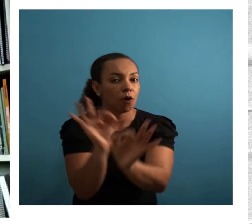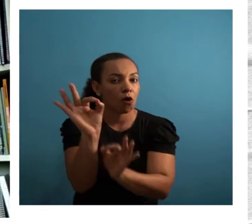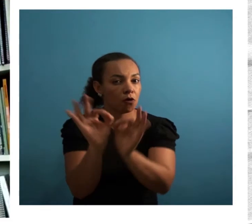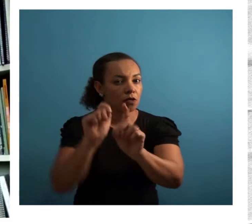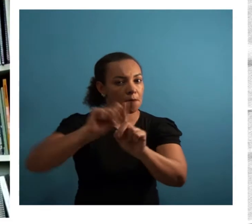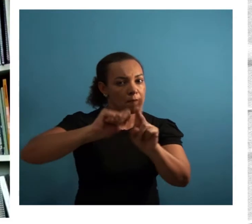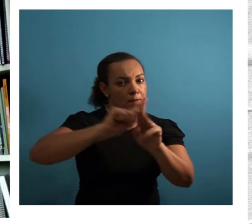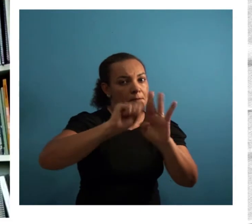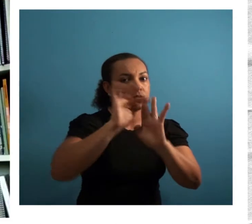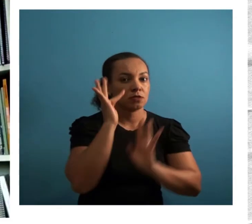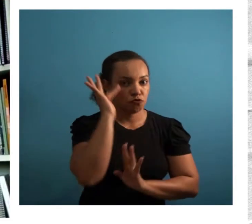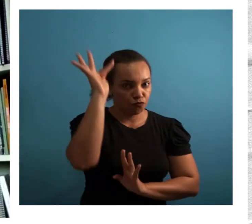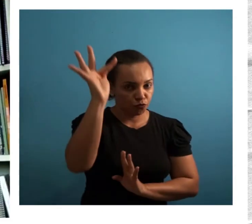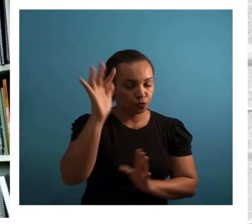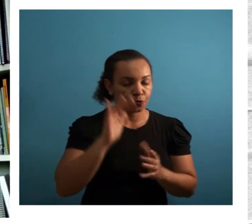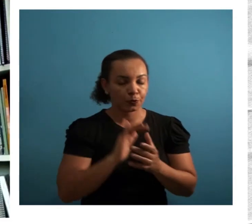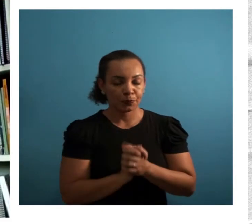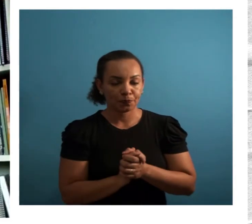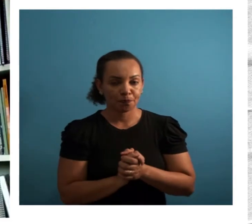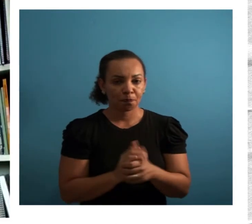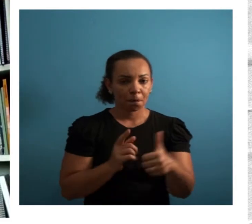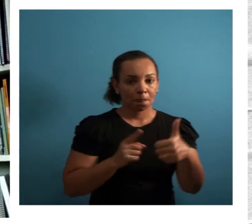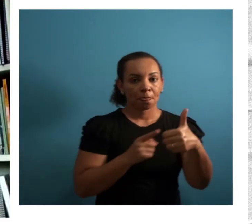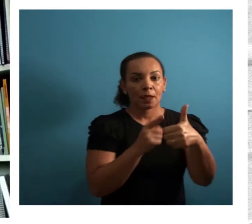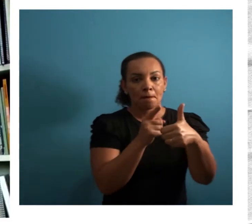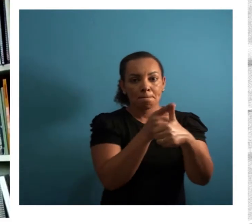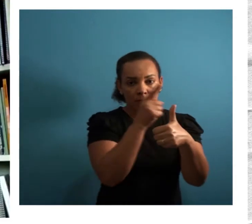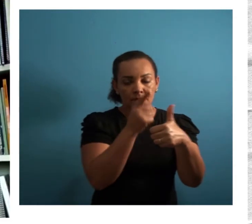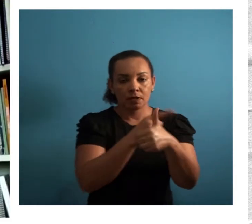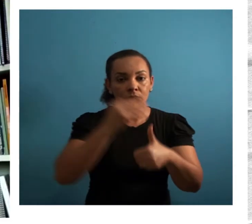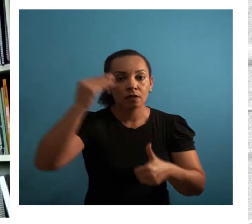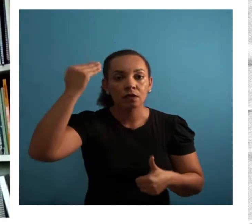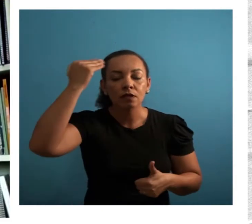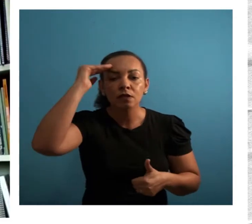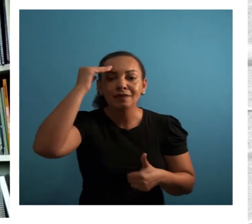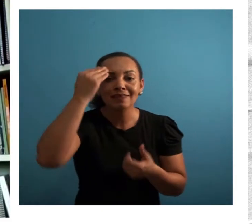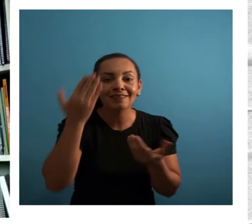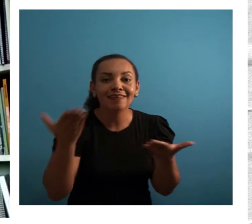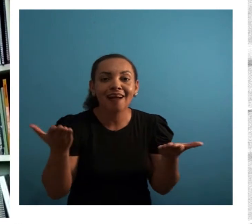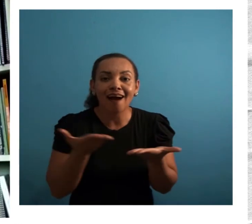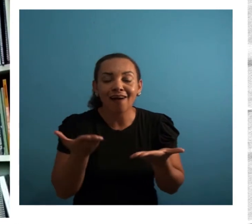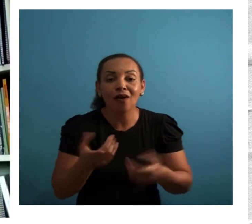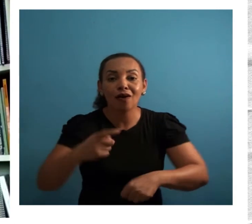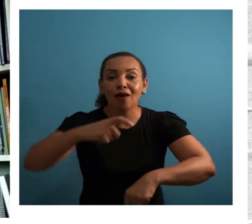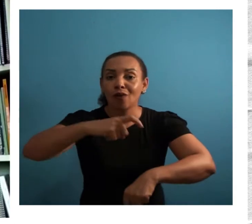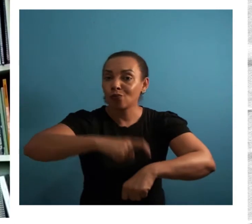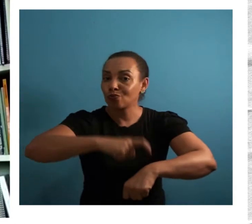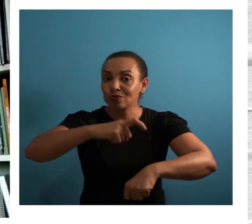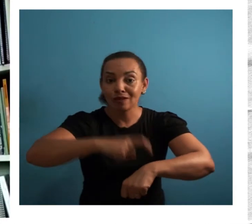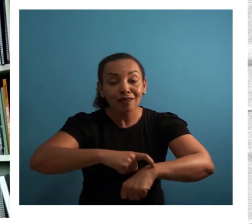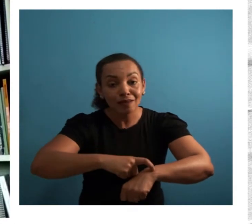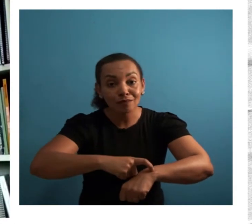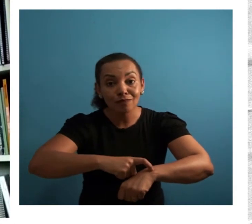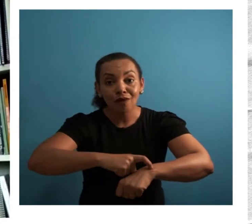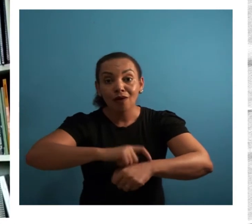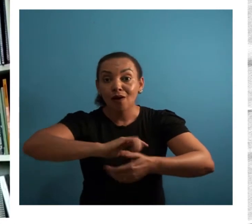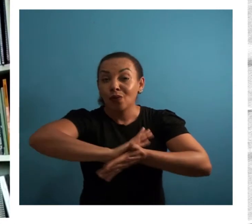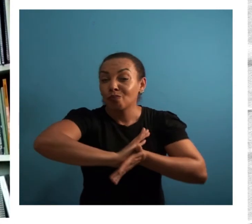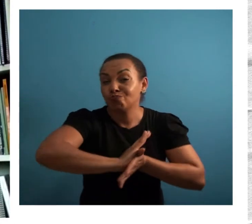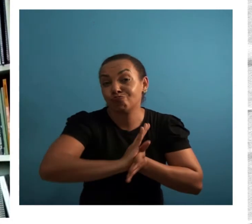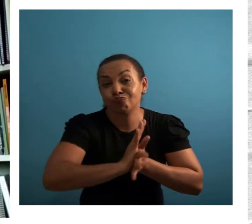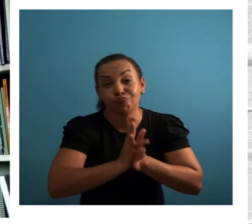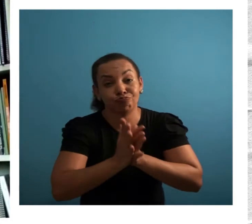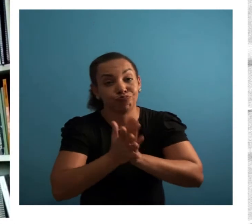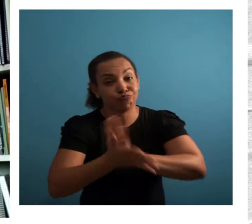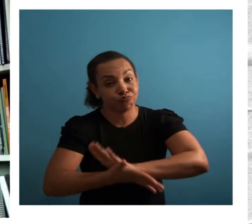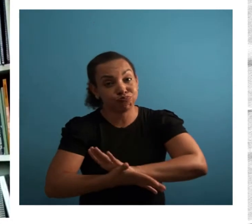em primeiro lugar compreender que entramos numa fase destrutiva do capitalismo não há mais